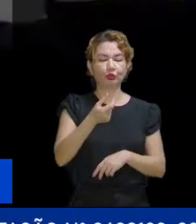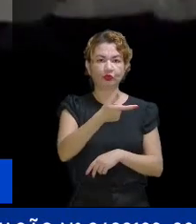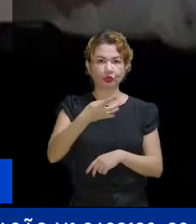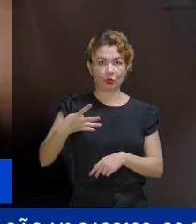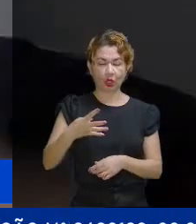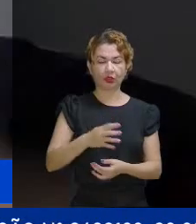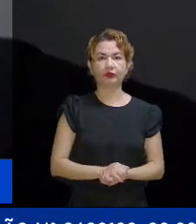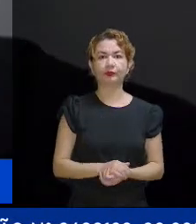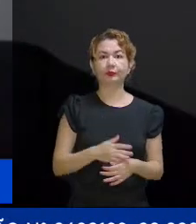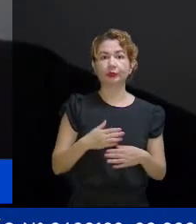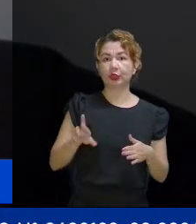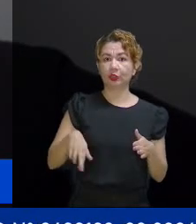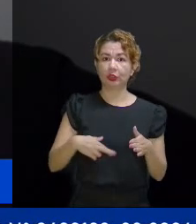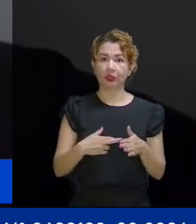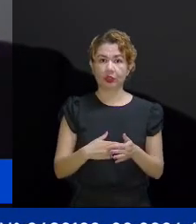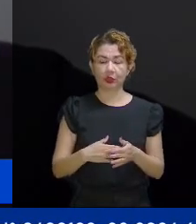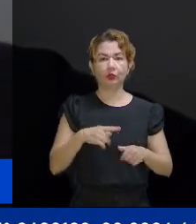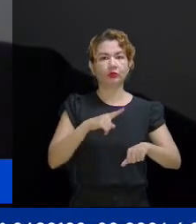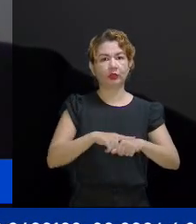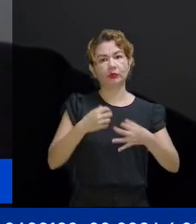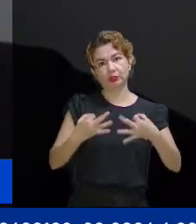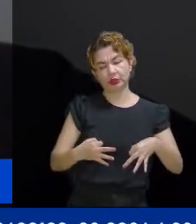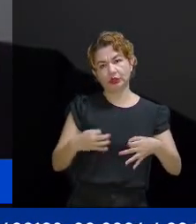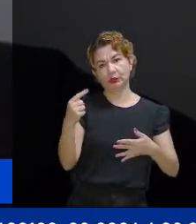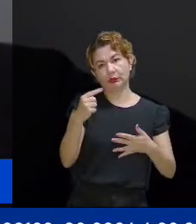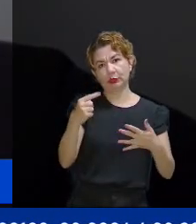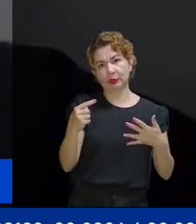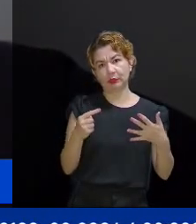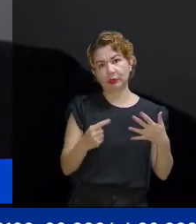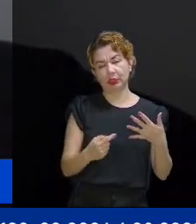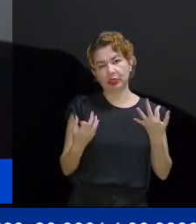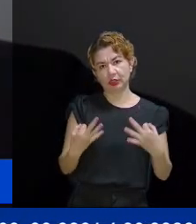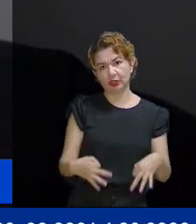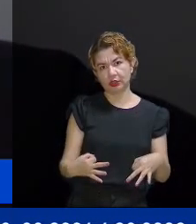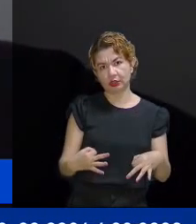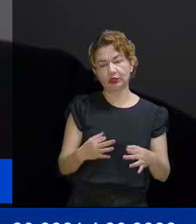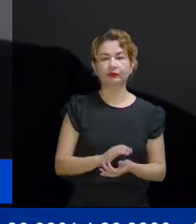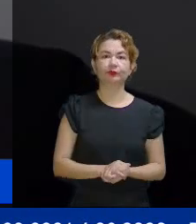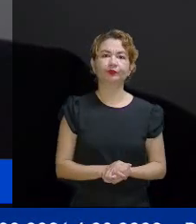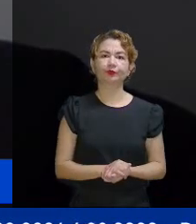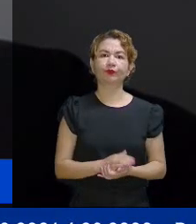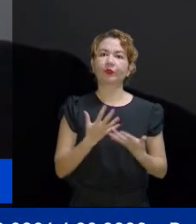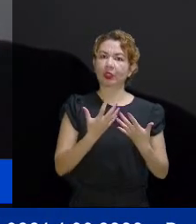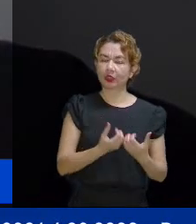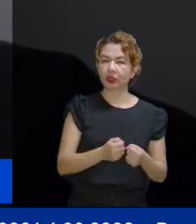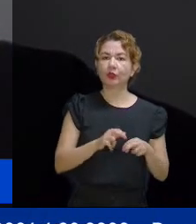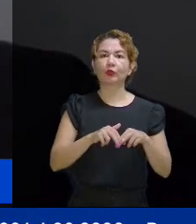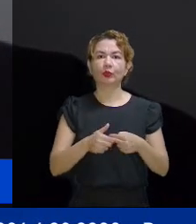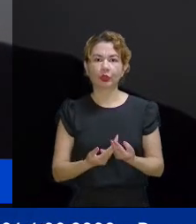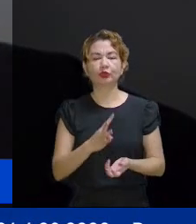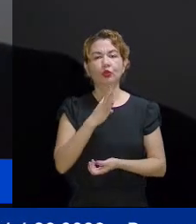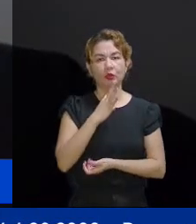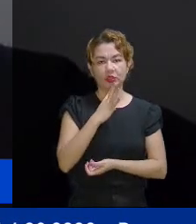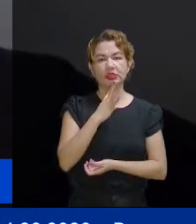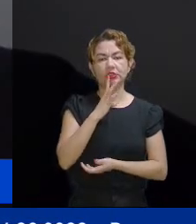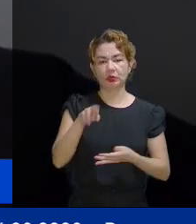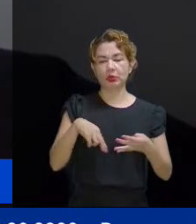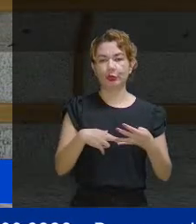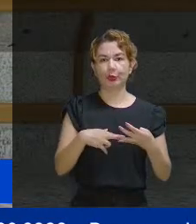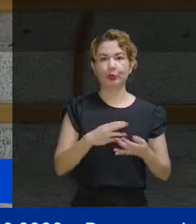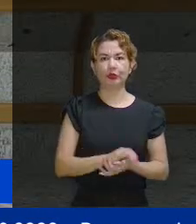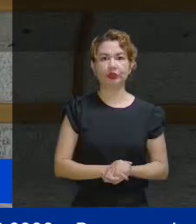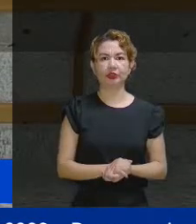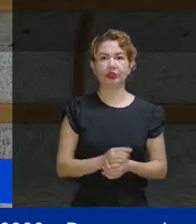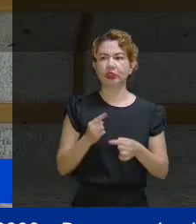senhor presidente, o recurso é tempestivo e preenche os requisitos de admissibilidade, portanto, deve ser conhecido.